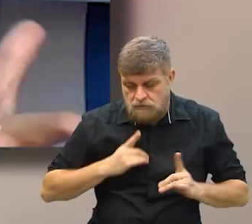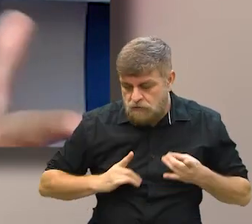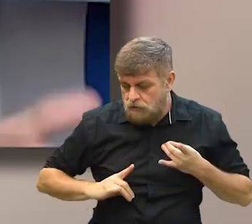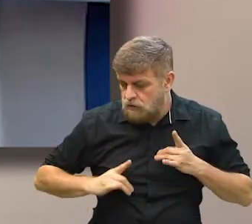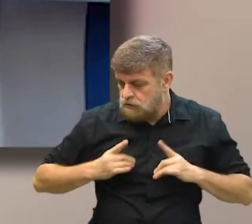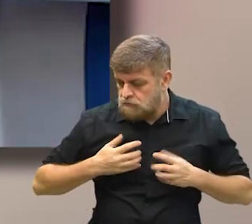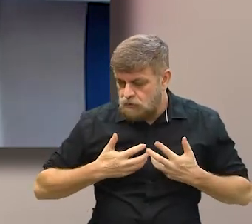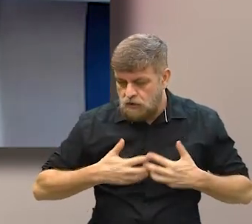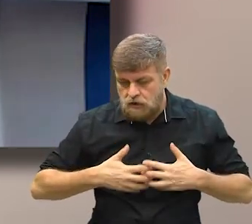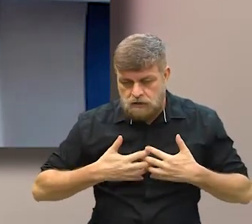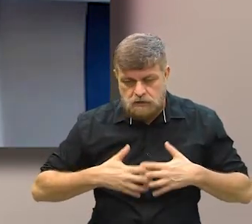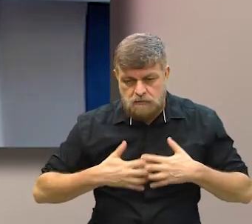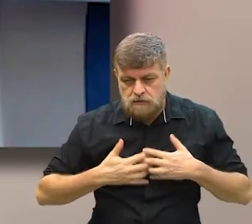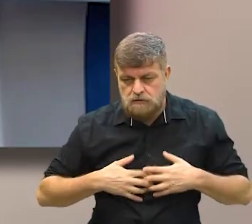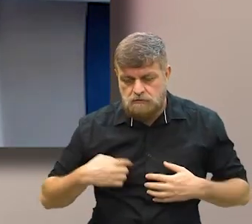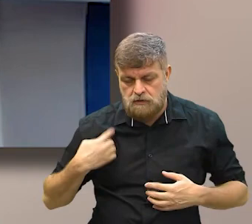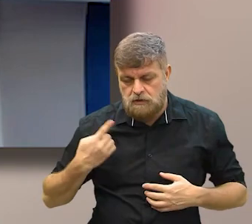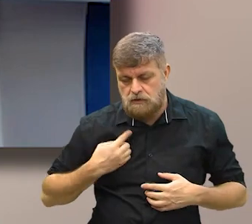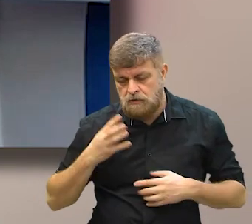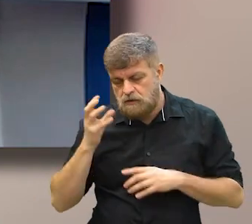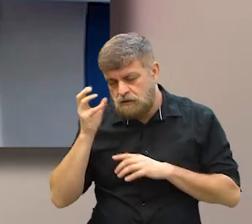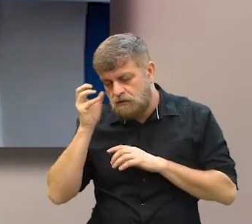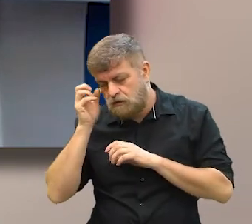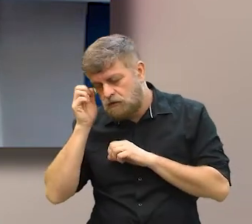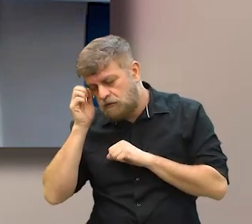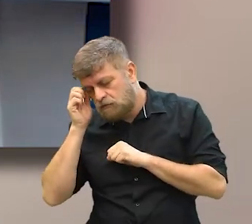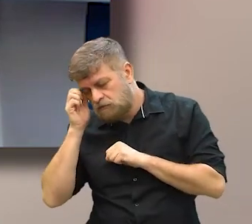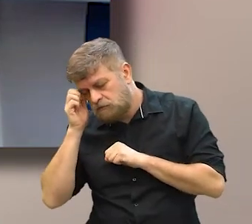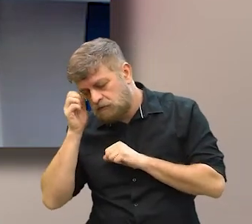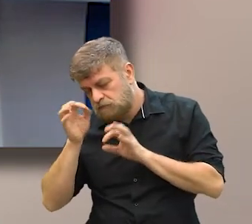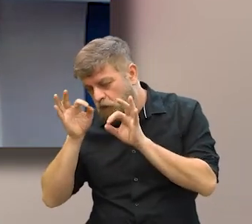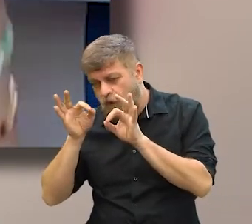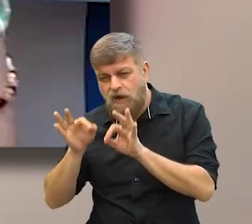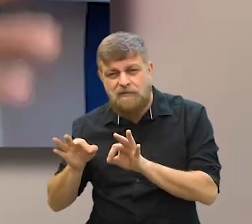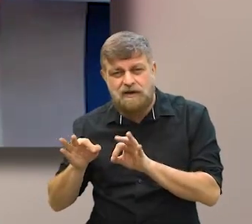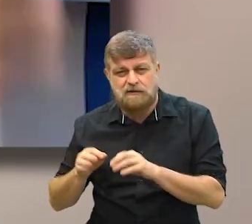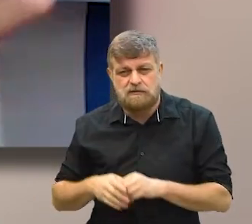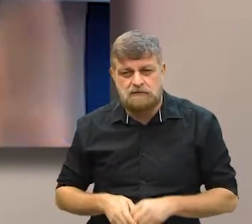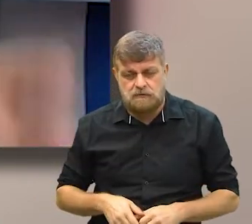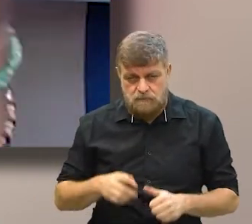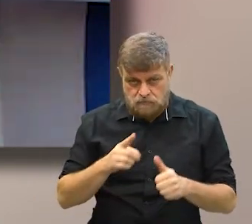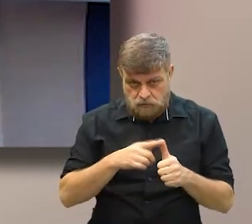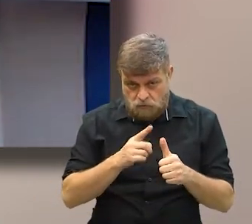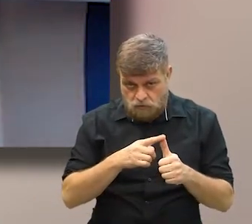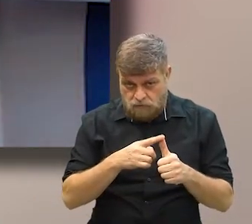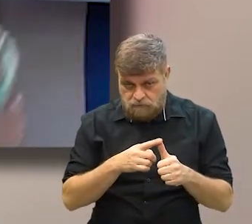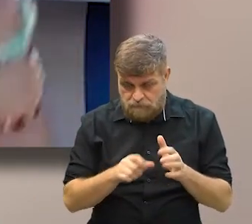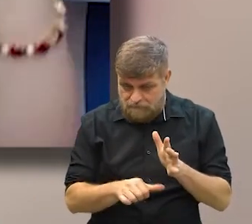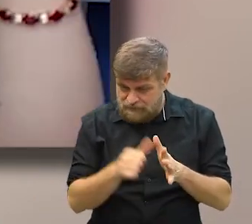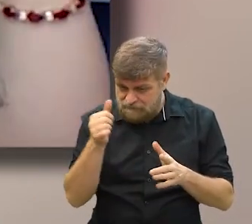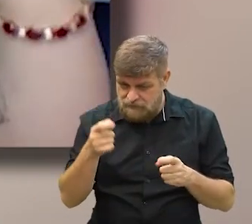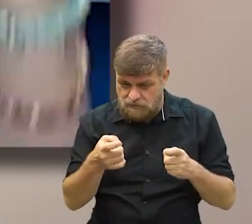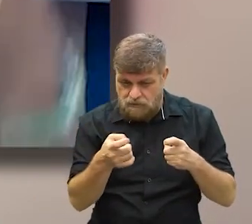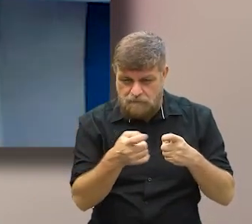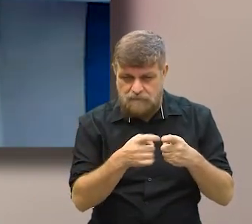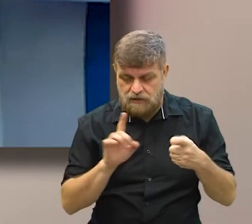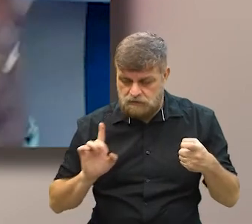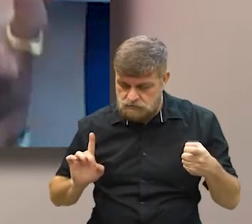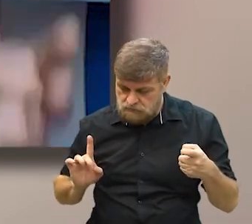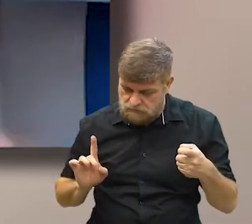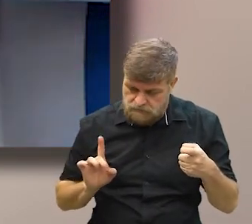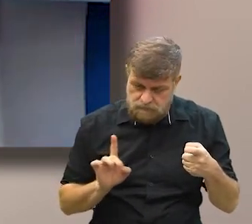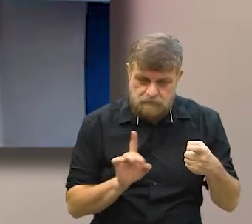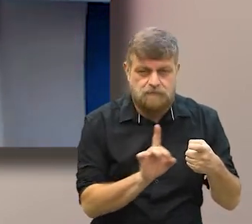meu organismo e eu já voltei a dormir melhor. Então, é por isso que a dica número 1 é faça